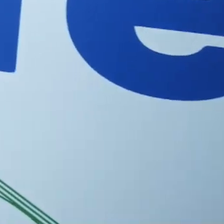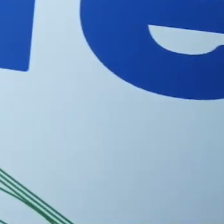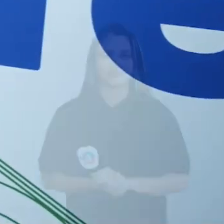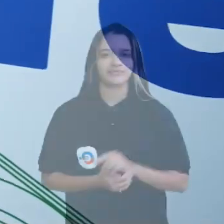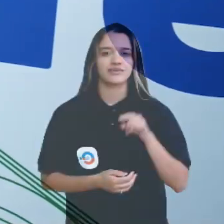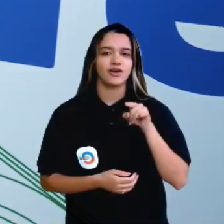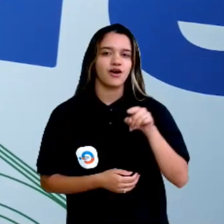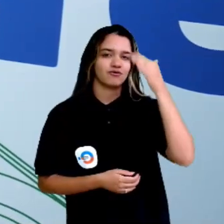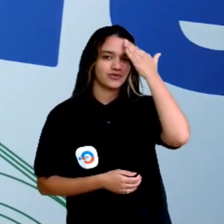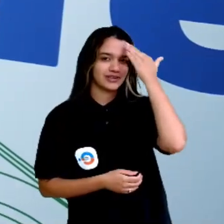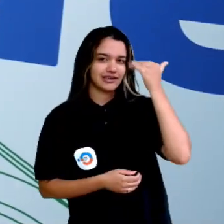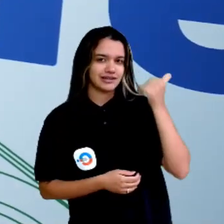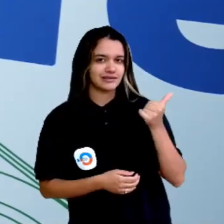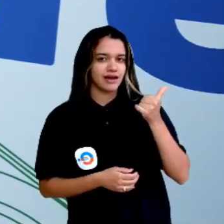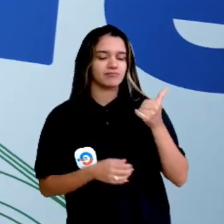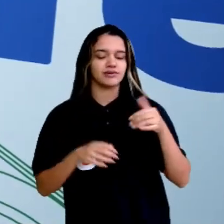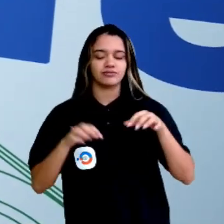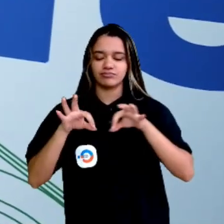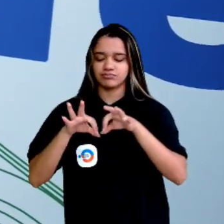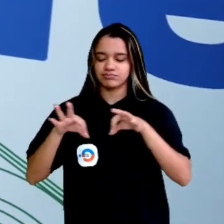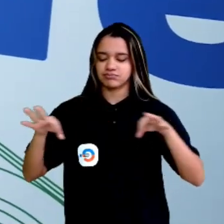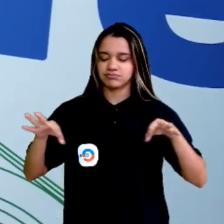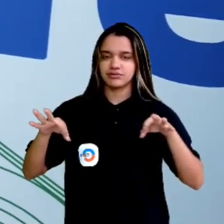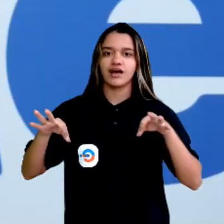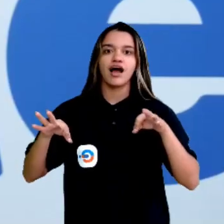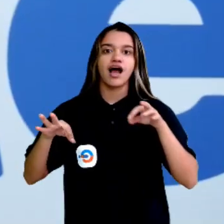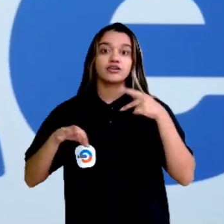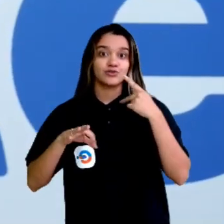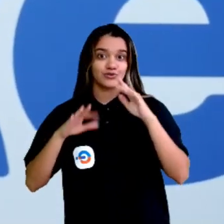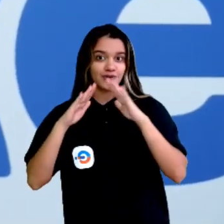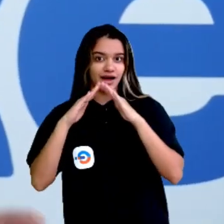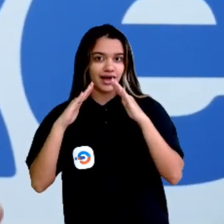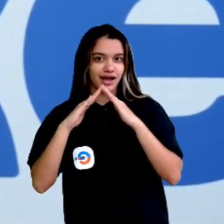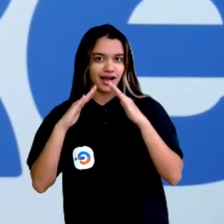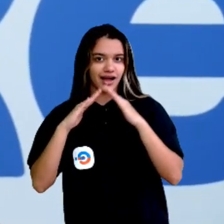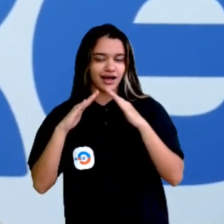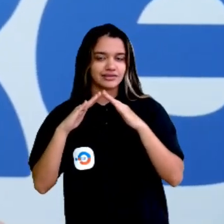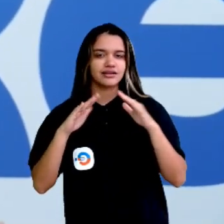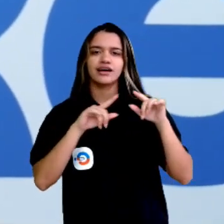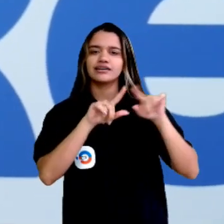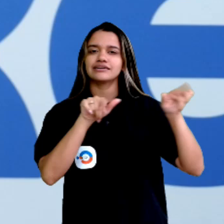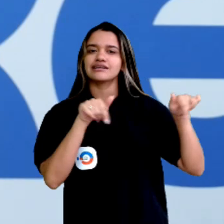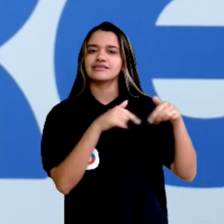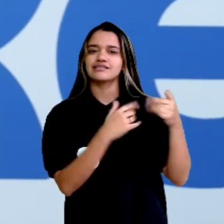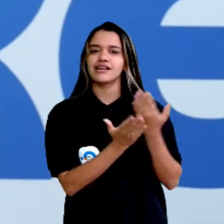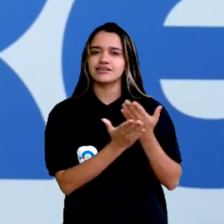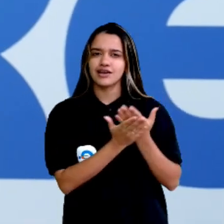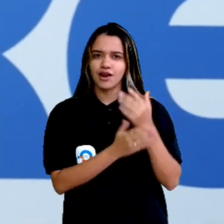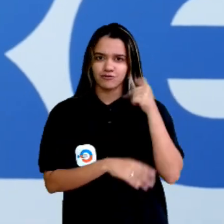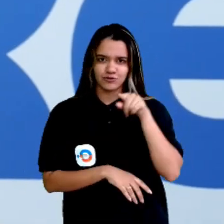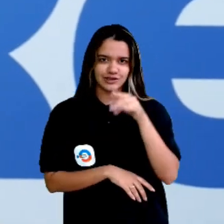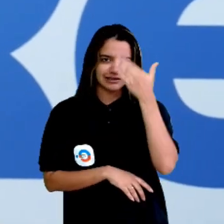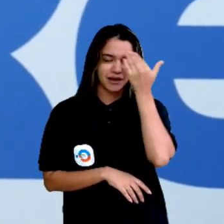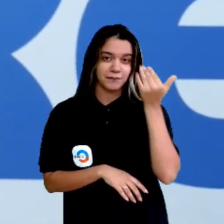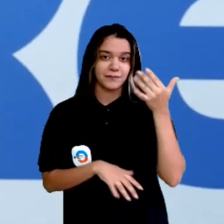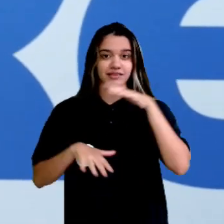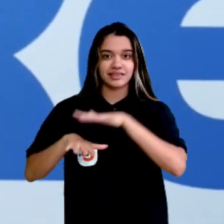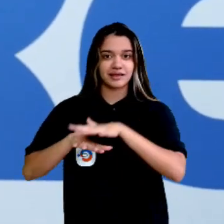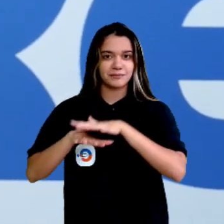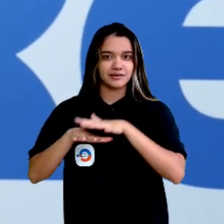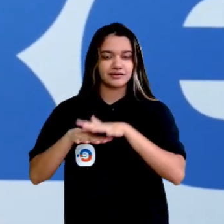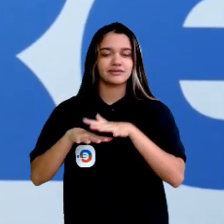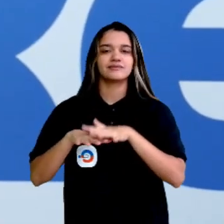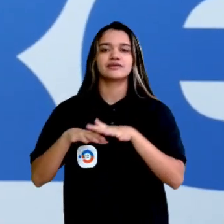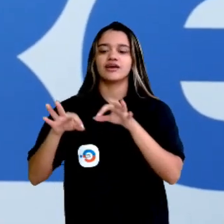Você sabe quantos metros mede a medida do contorno da sua casa e da sua sala de aula? Você sabia que na matemática a medida